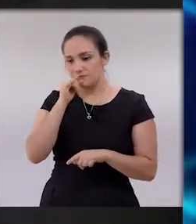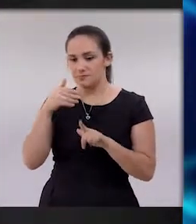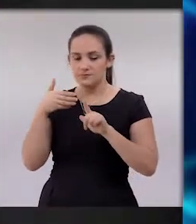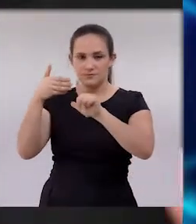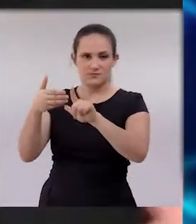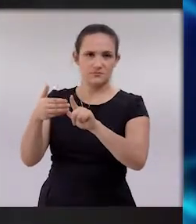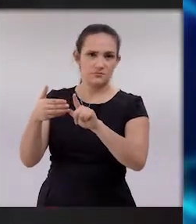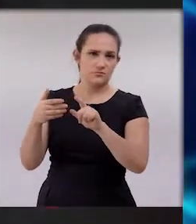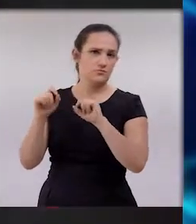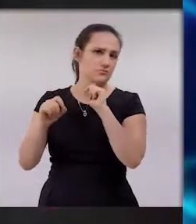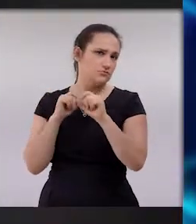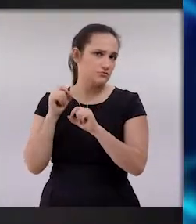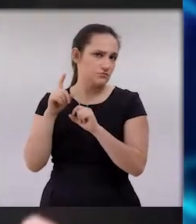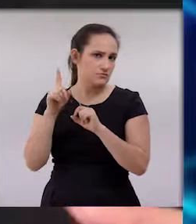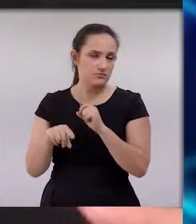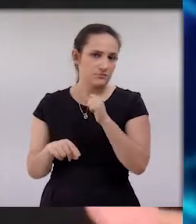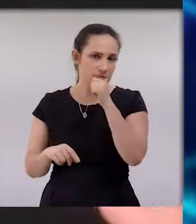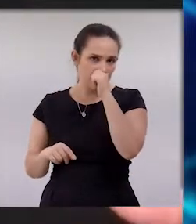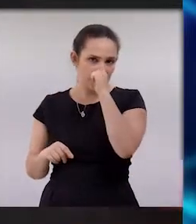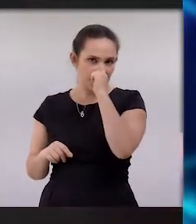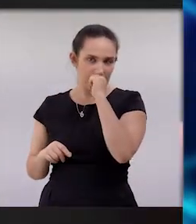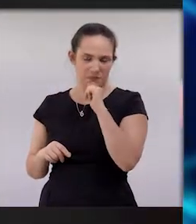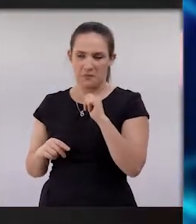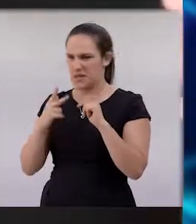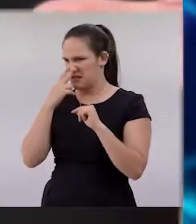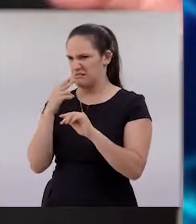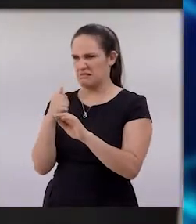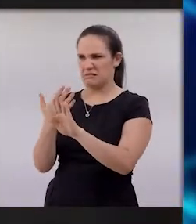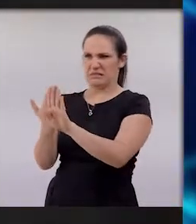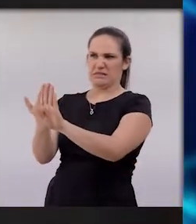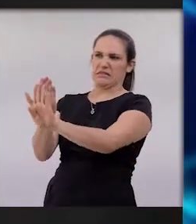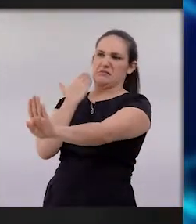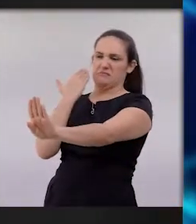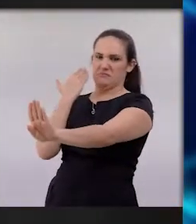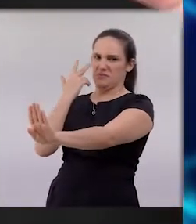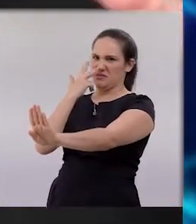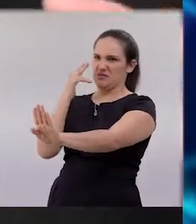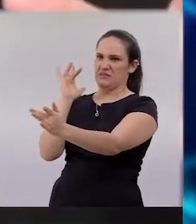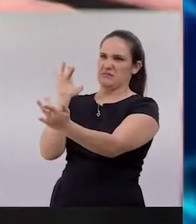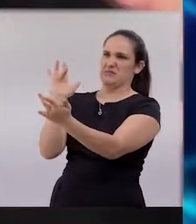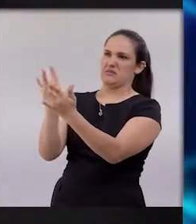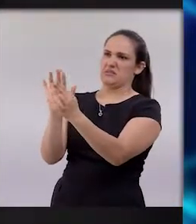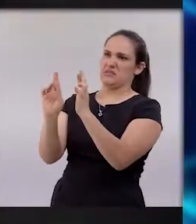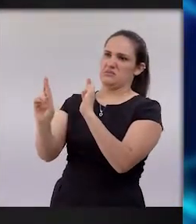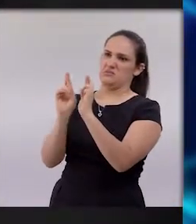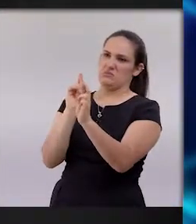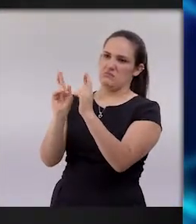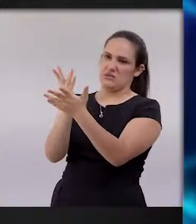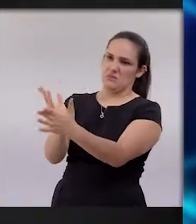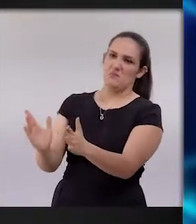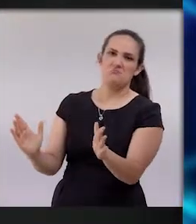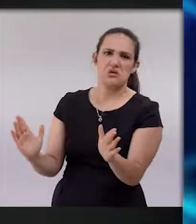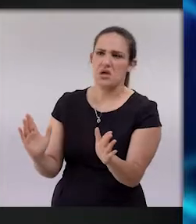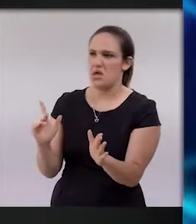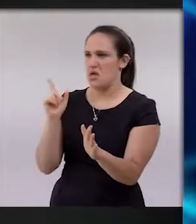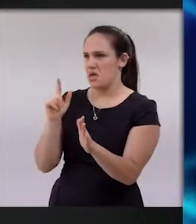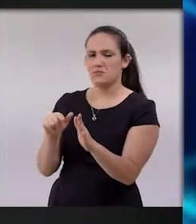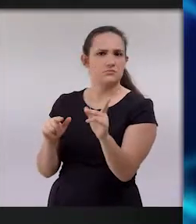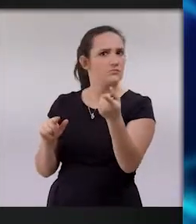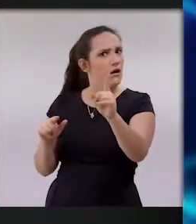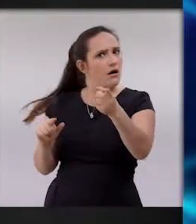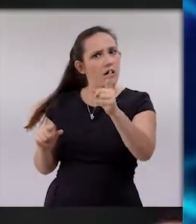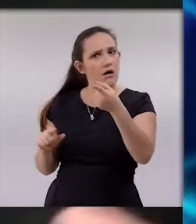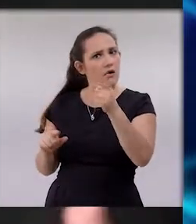telemedicina, a maioria das pessoas acha que haverá um distanciamento ou uma quebra da relação entre o profissional e